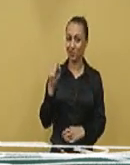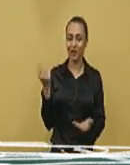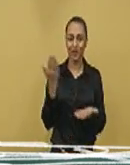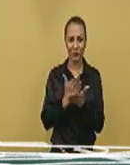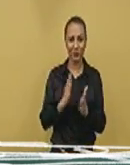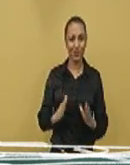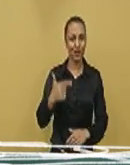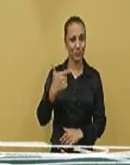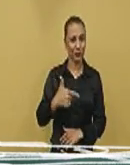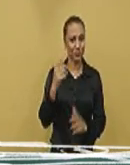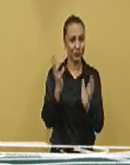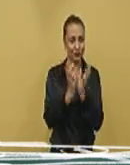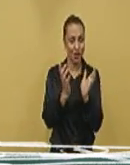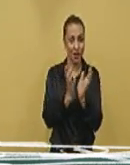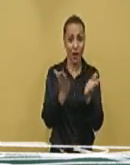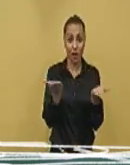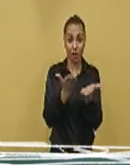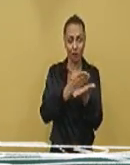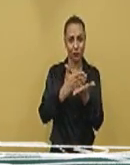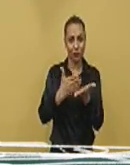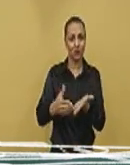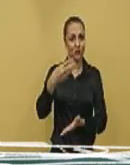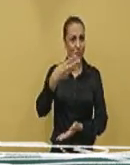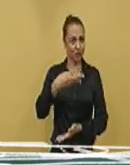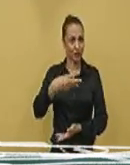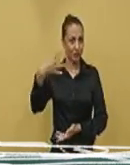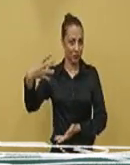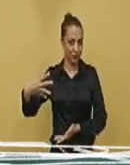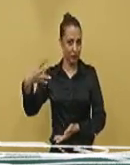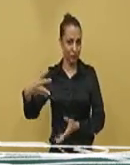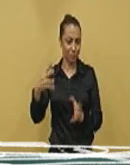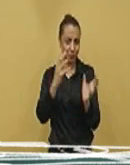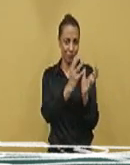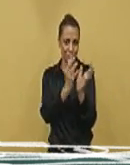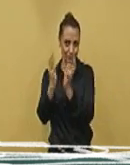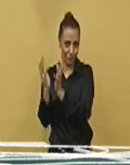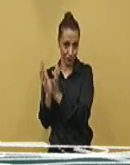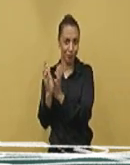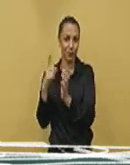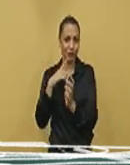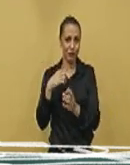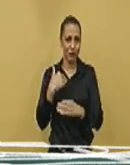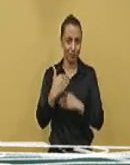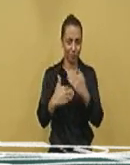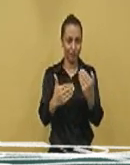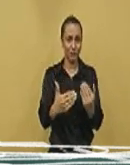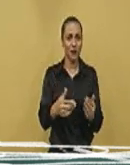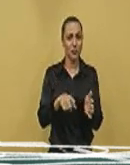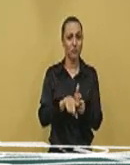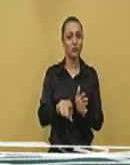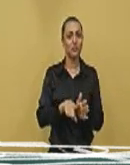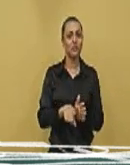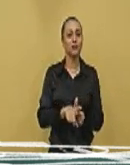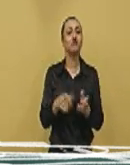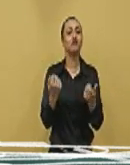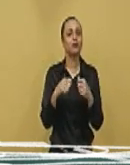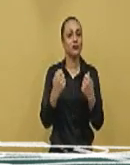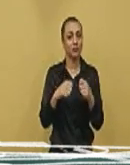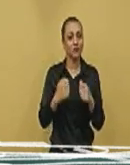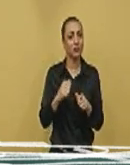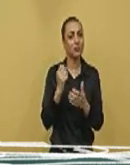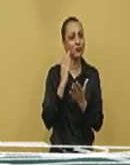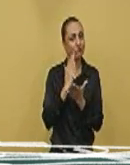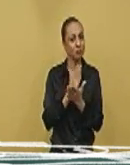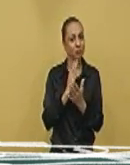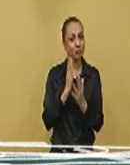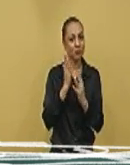Passaremos, então, ao terceiro e quarto bloco, que serão consecutivos, mas antes eu consulto os candidatos se há necessidade de uma pausa,